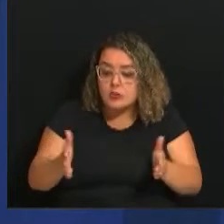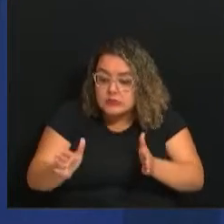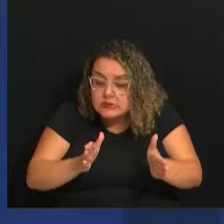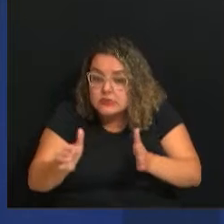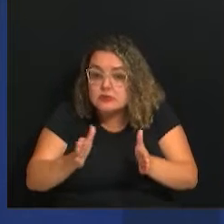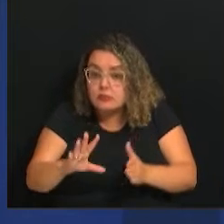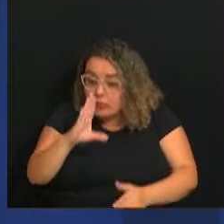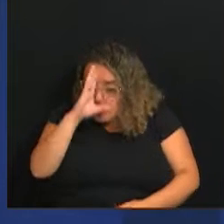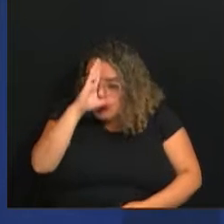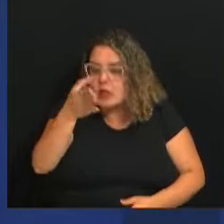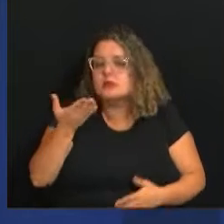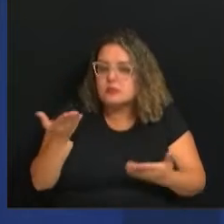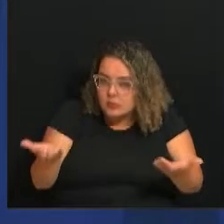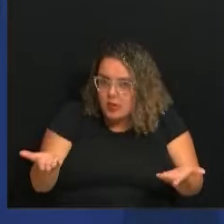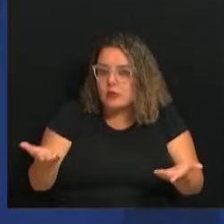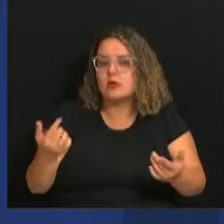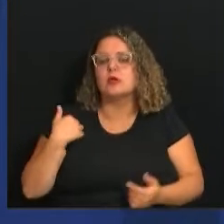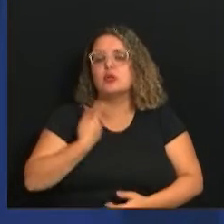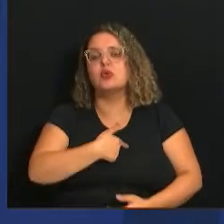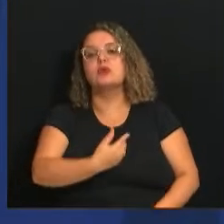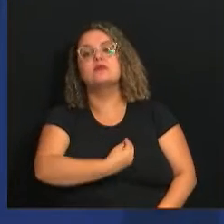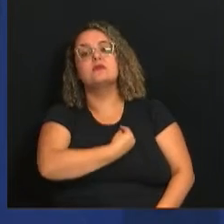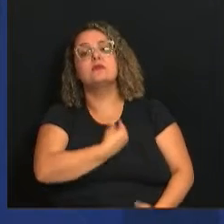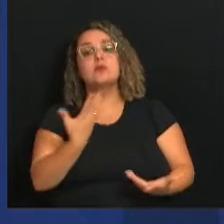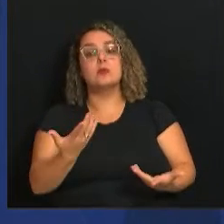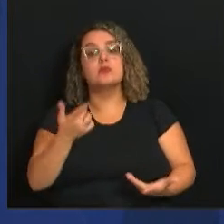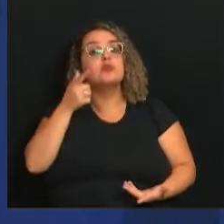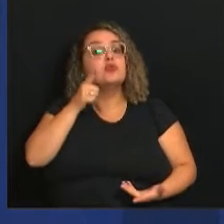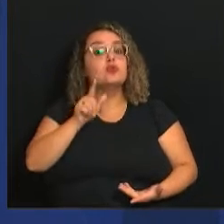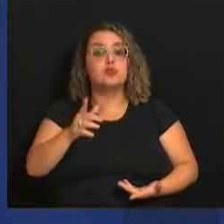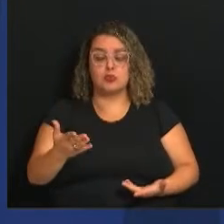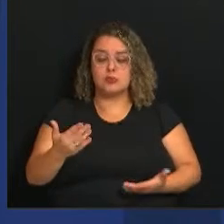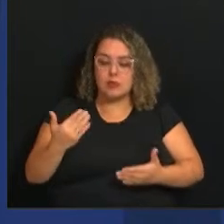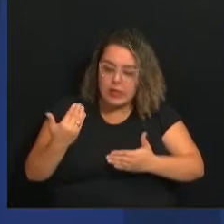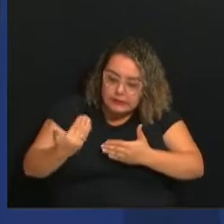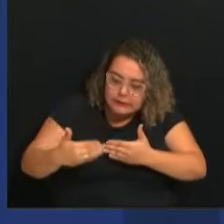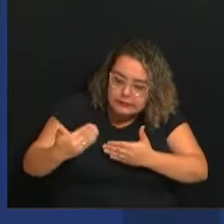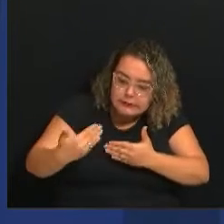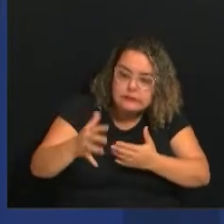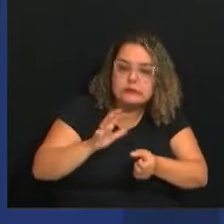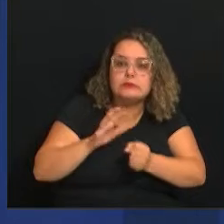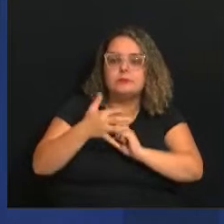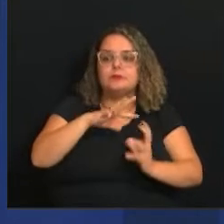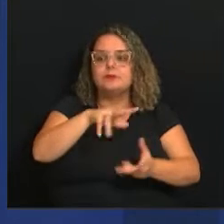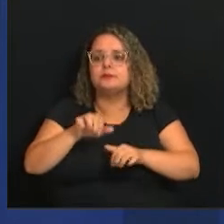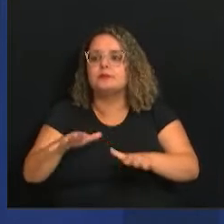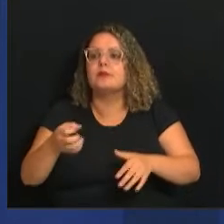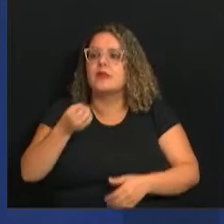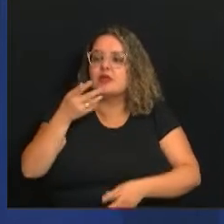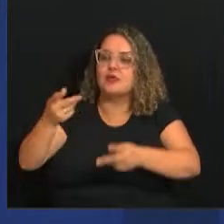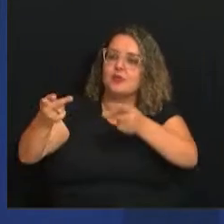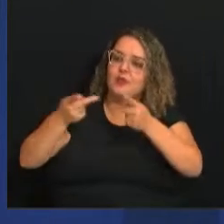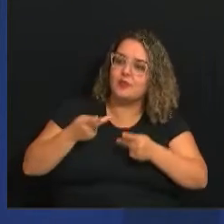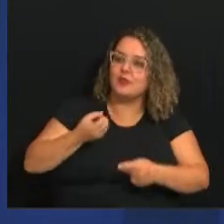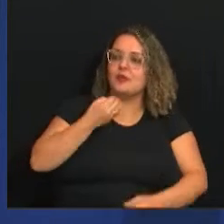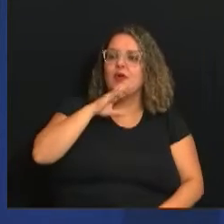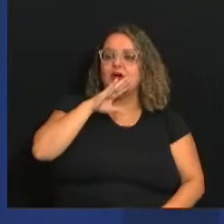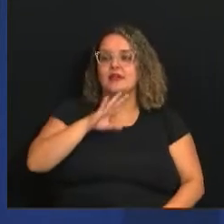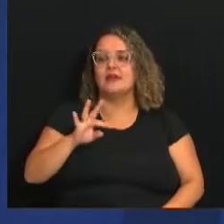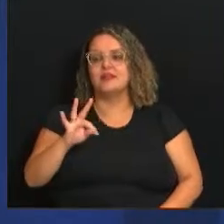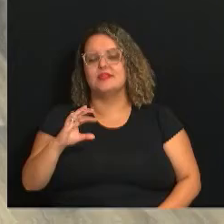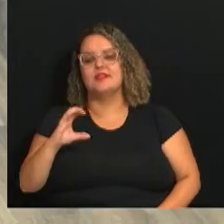melhor, né? Bom, deixa eu ver se o Gabriel Castro tem alguma pergunta para o TC, né, que está conosco ao vivo aqui